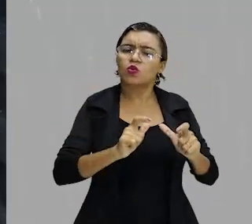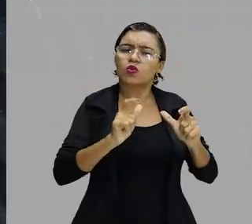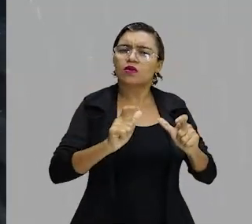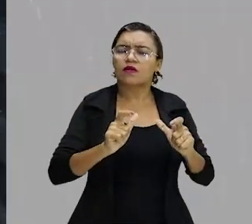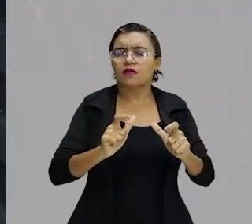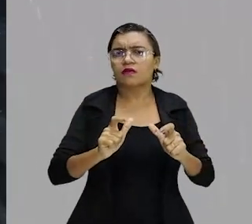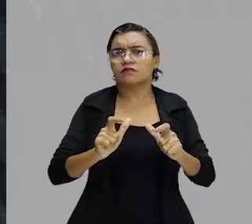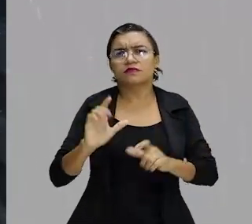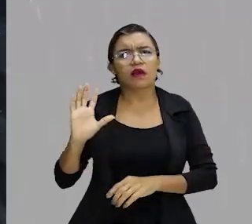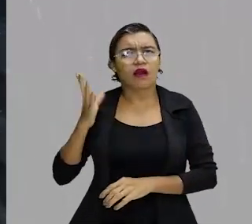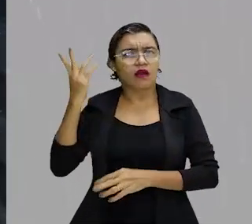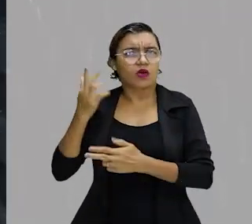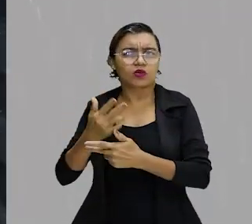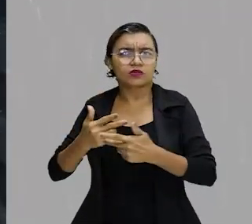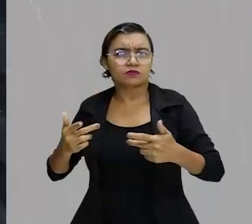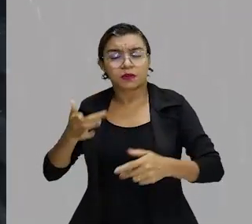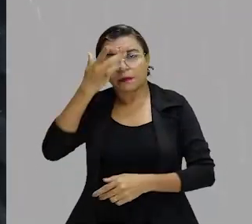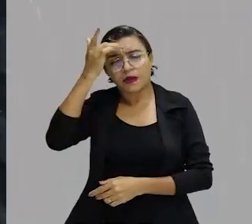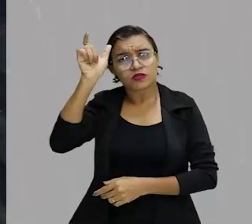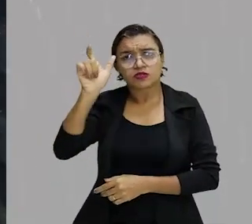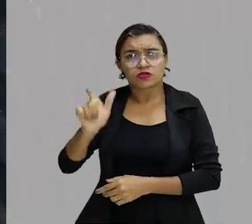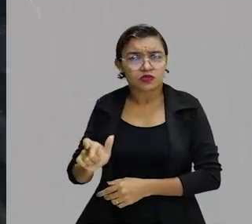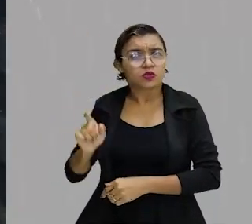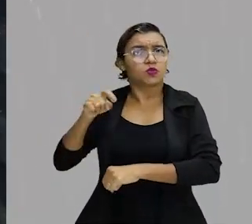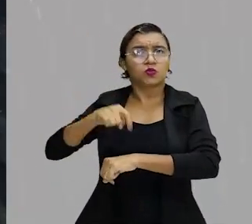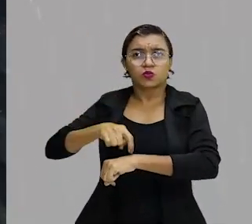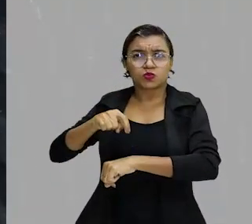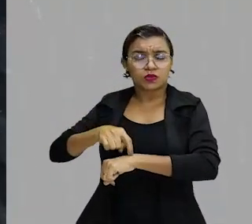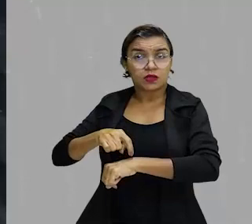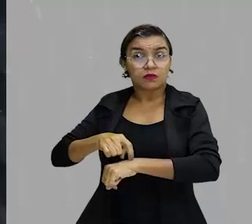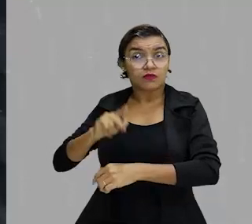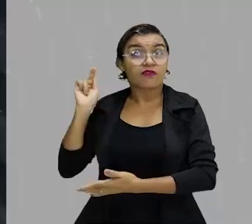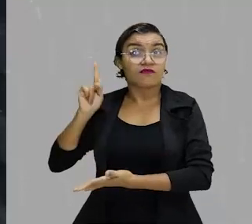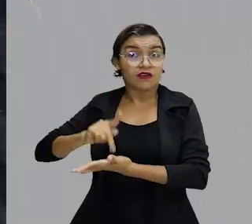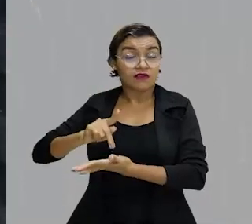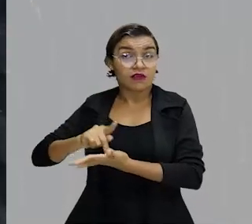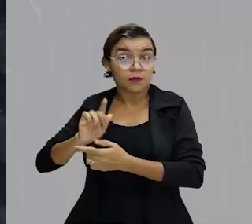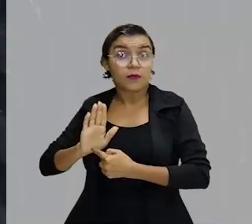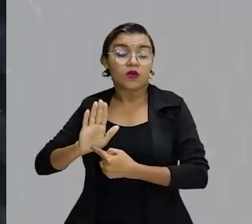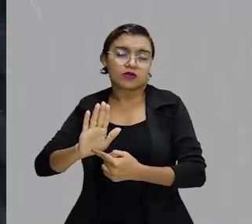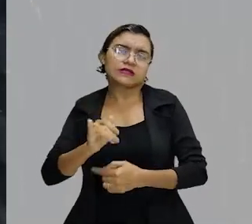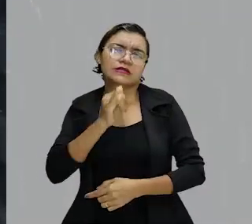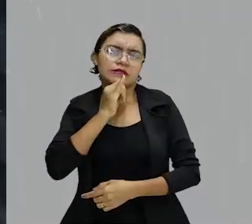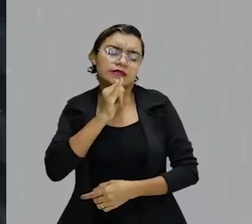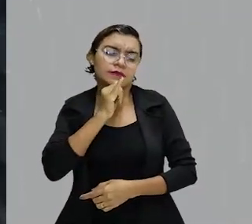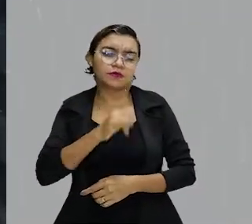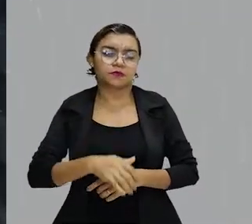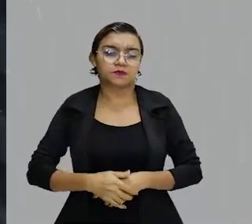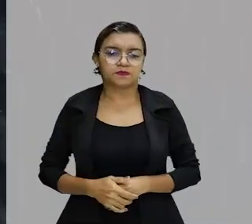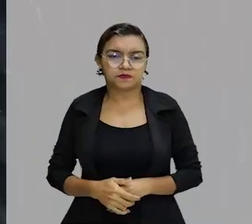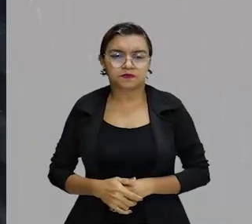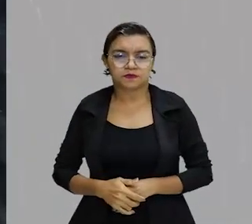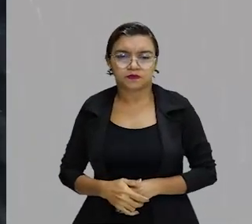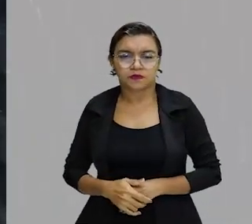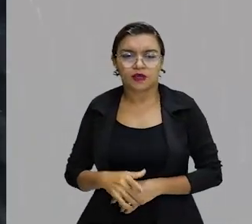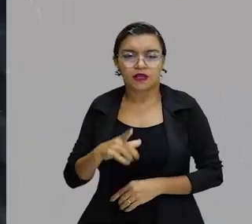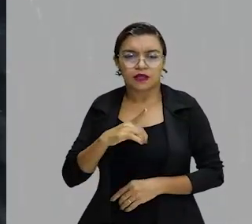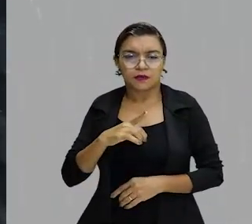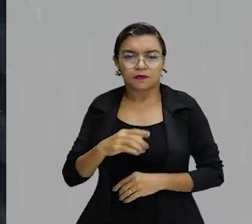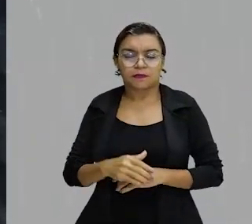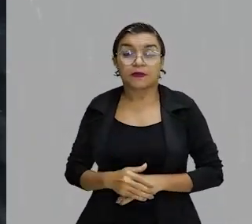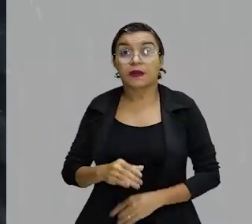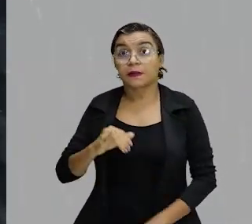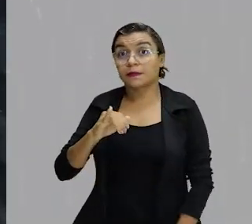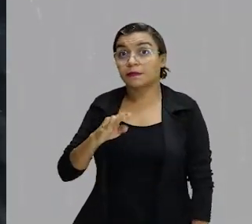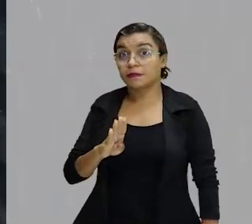os acontecimentos, os personagens, o tempo e a realidade. Exemplos desse tipo de texto, nós temos